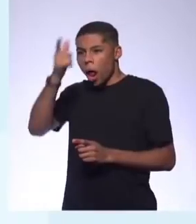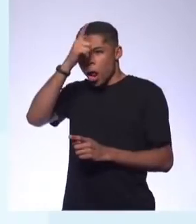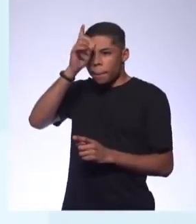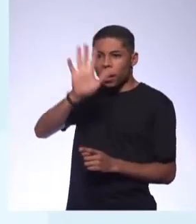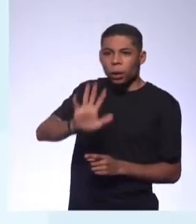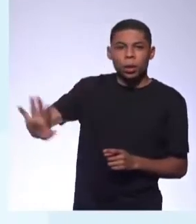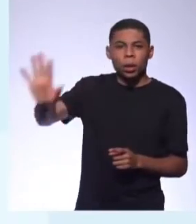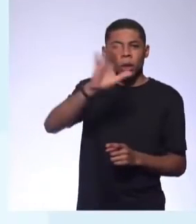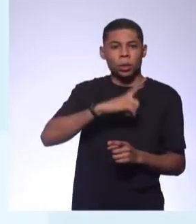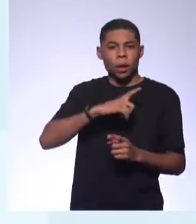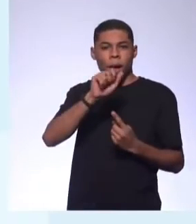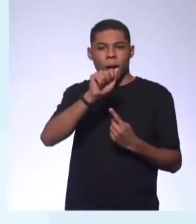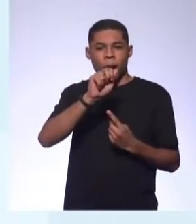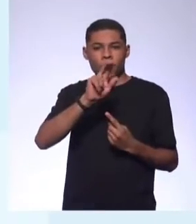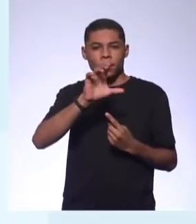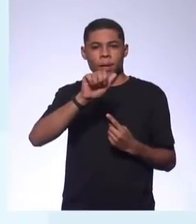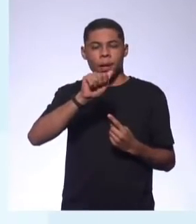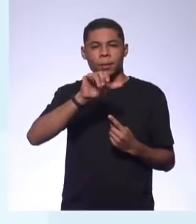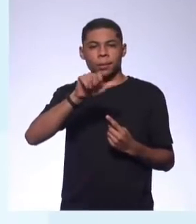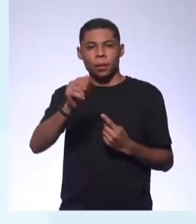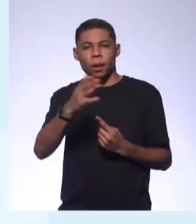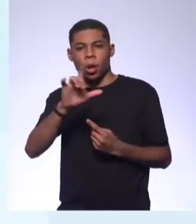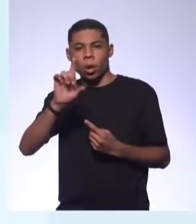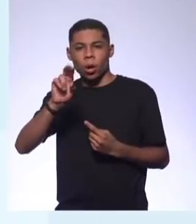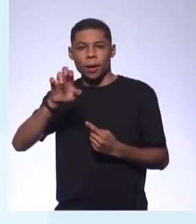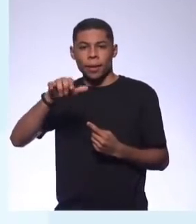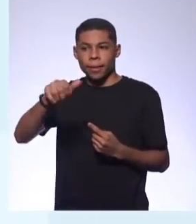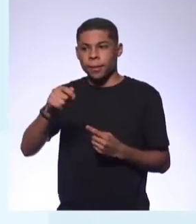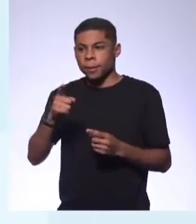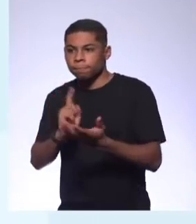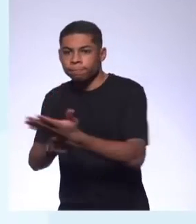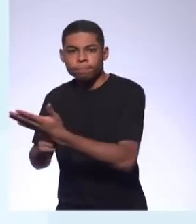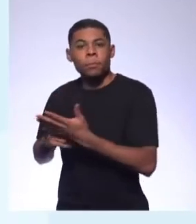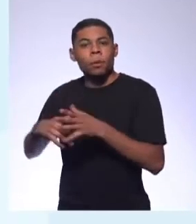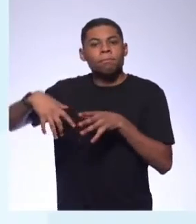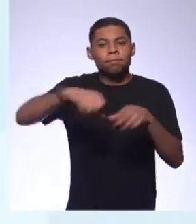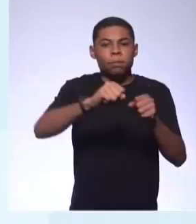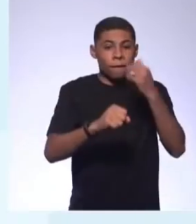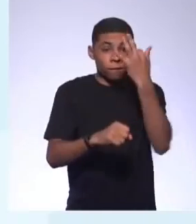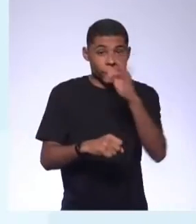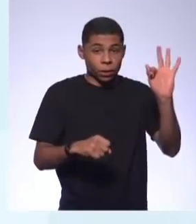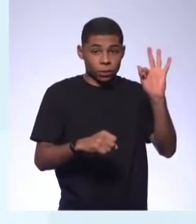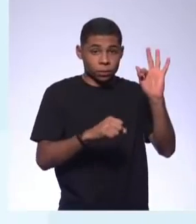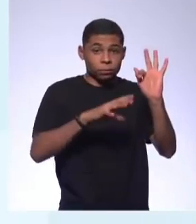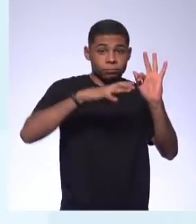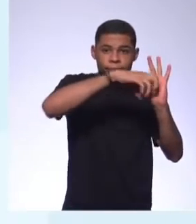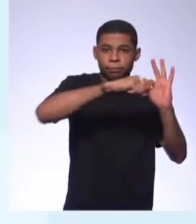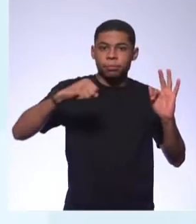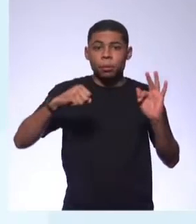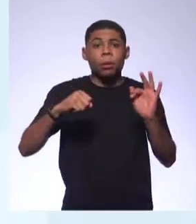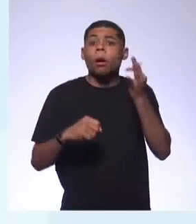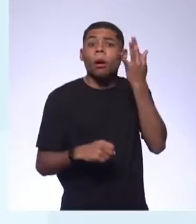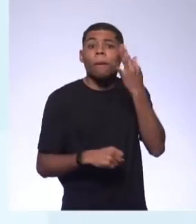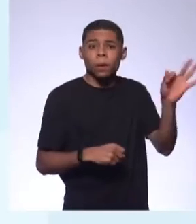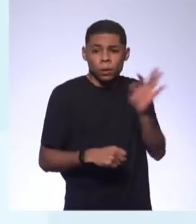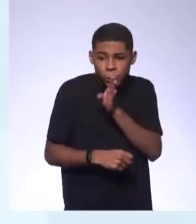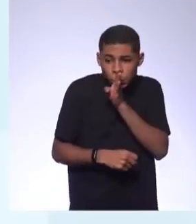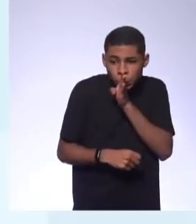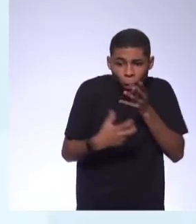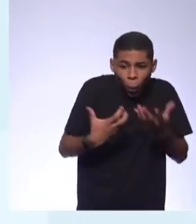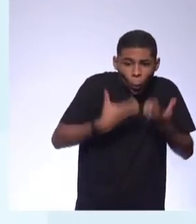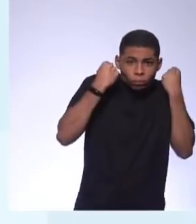na Alsácia-Lorena, eles capturaram esse território da França e a França ficou ali